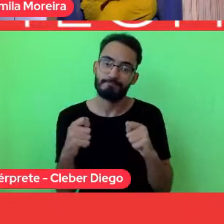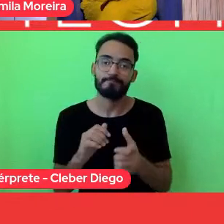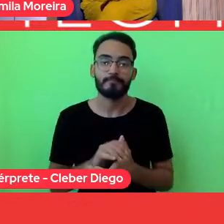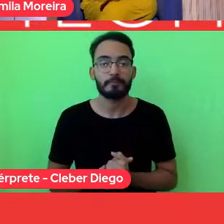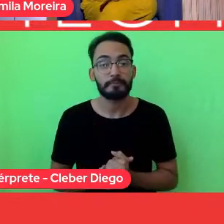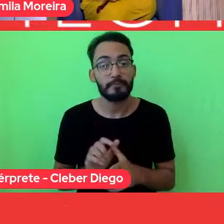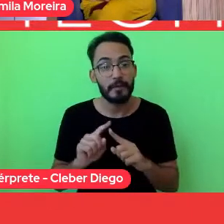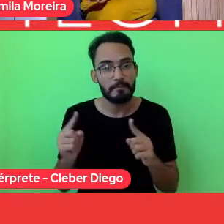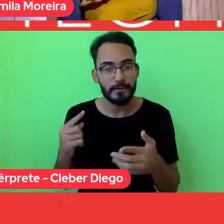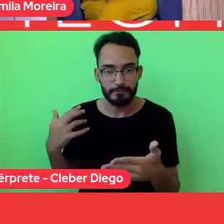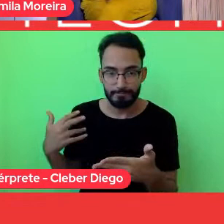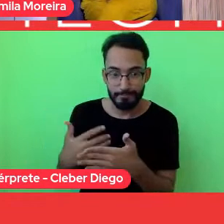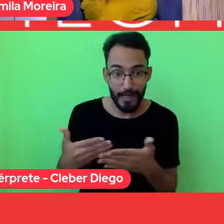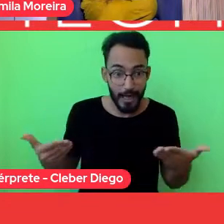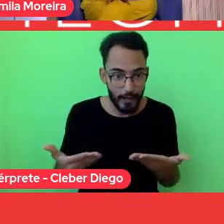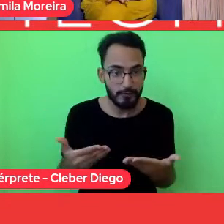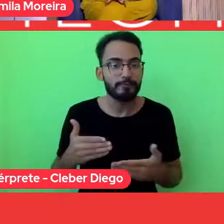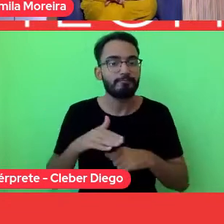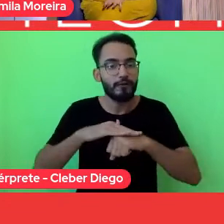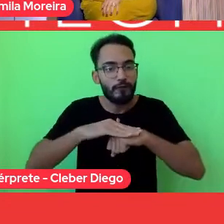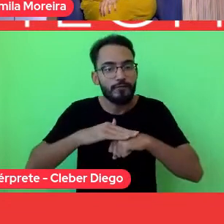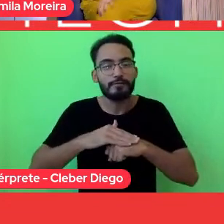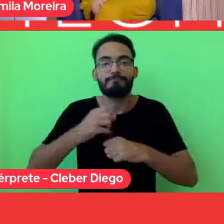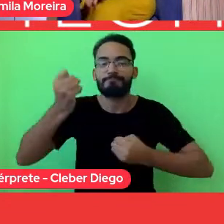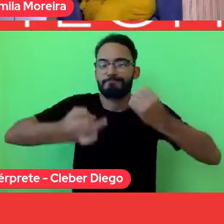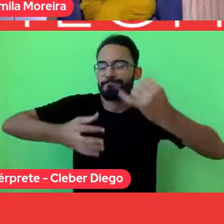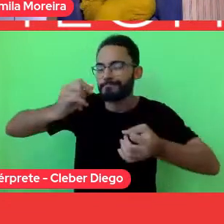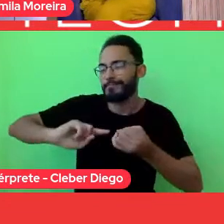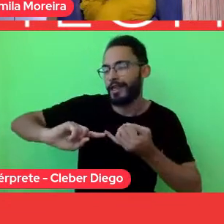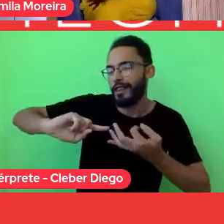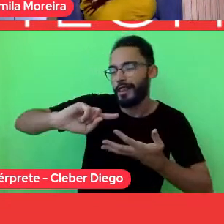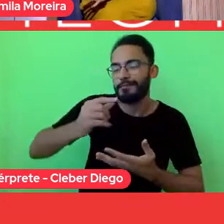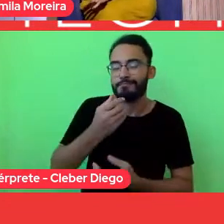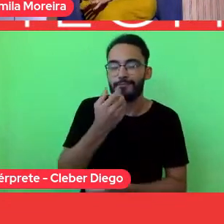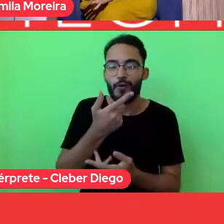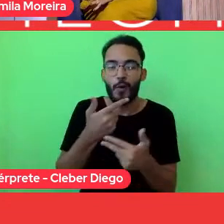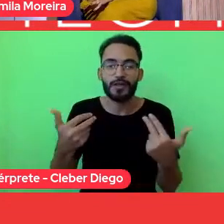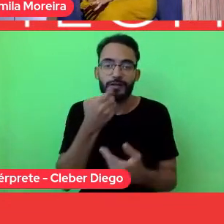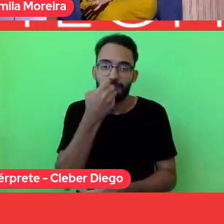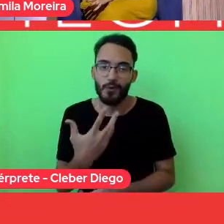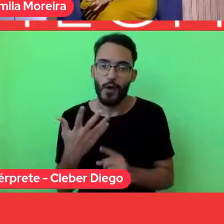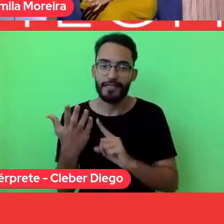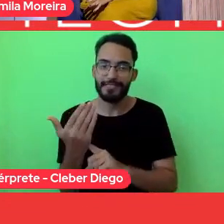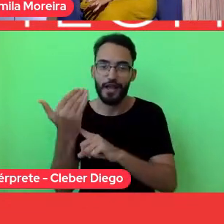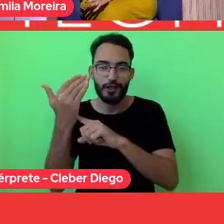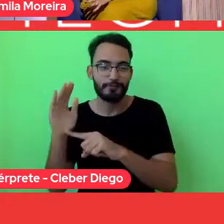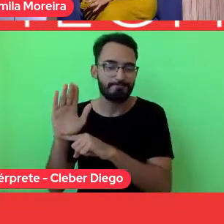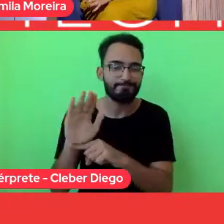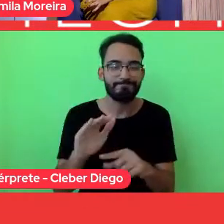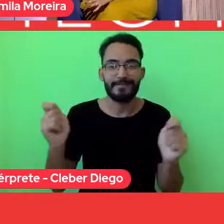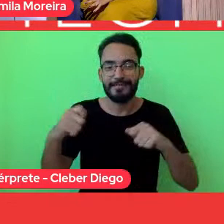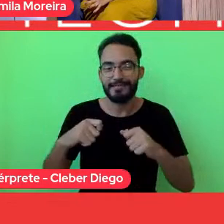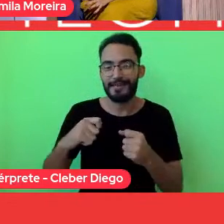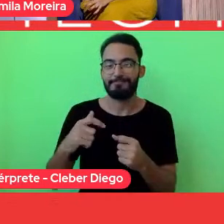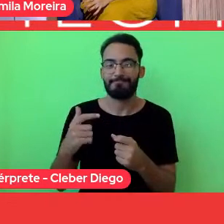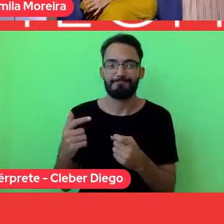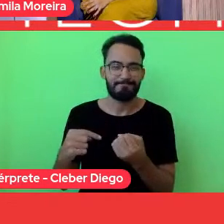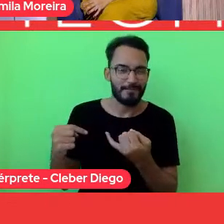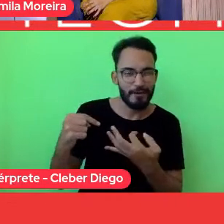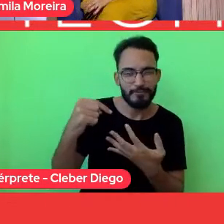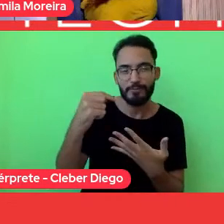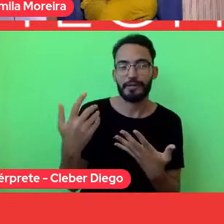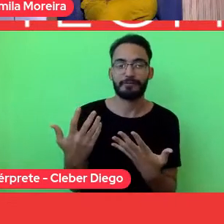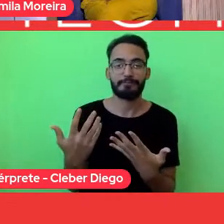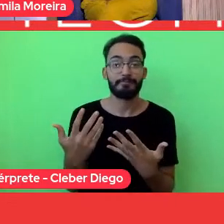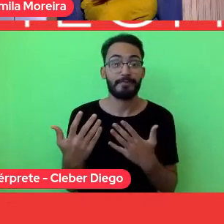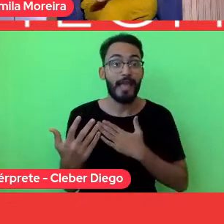aqui a gente falou muito de coisas boas, romantizamos bastante o que a tecnologia traz e proporciona.